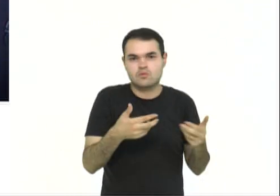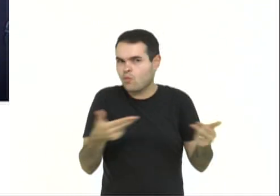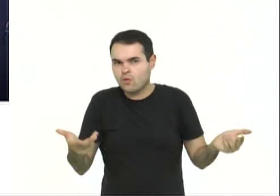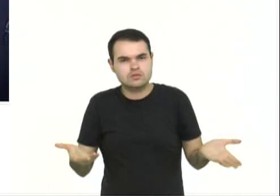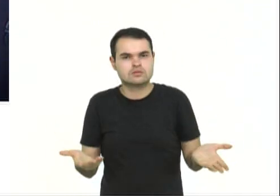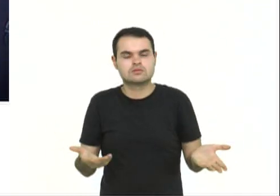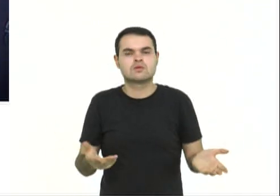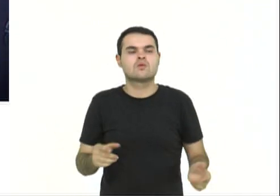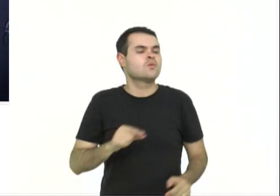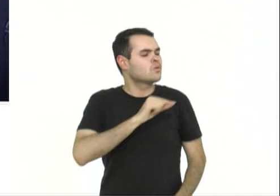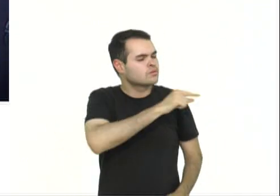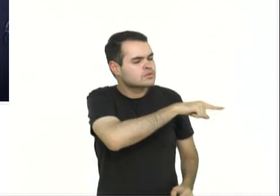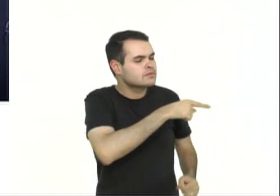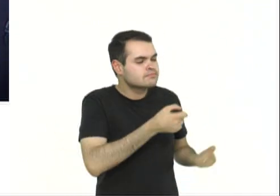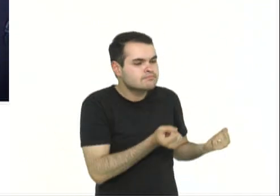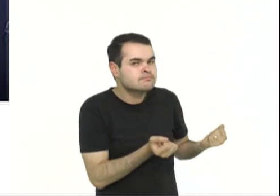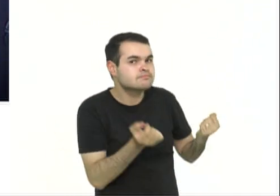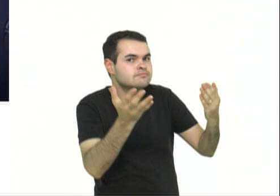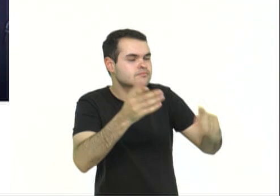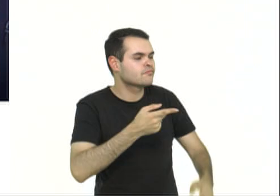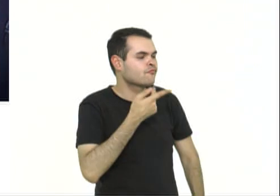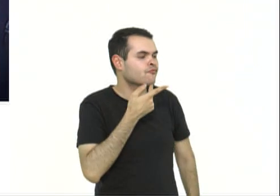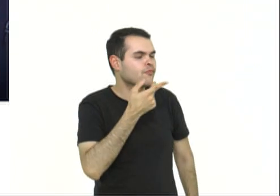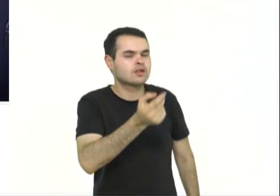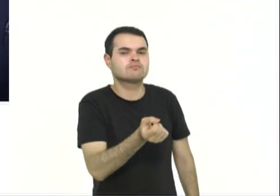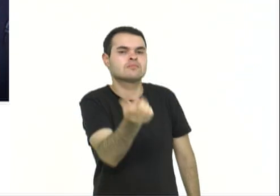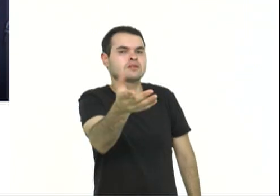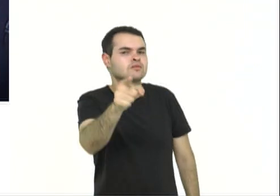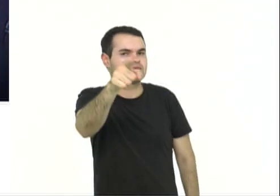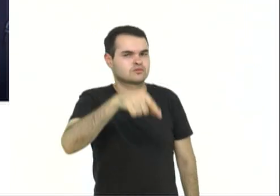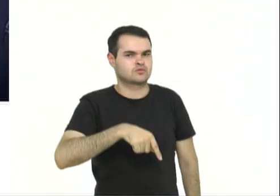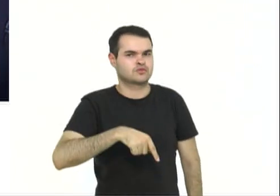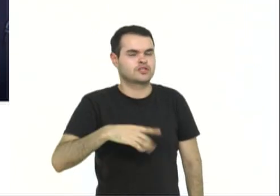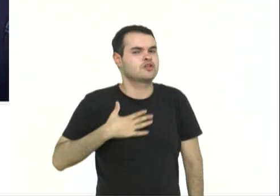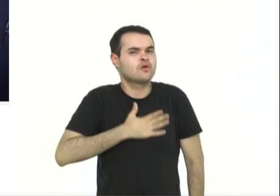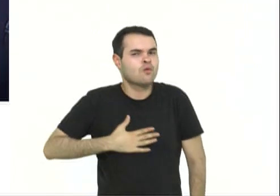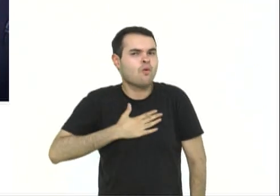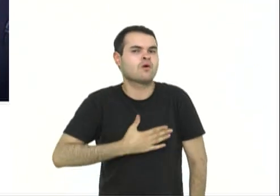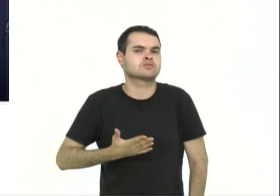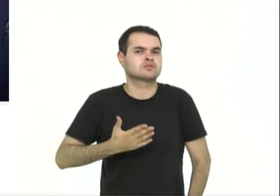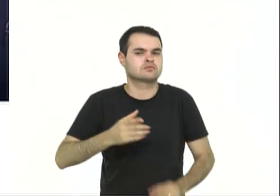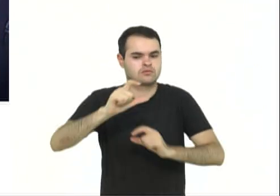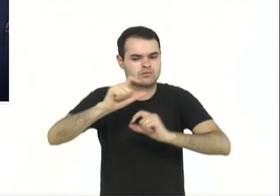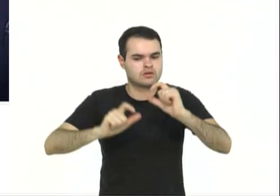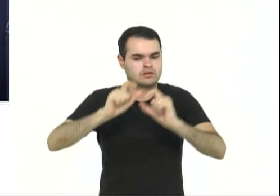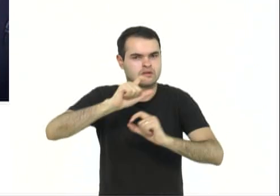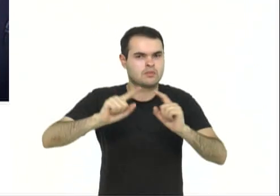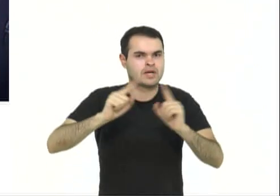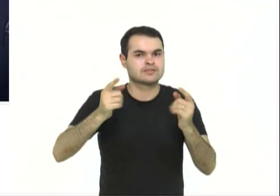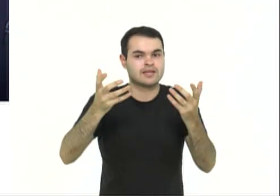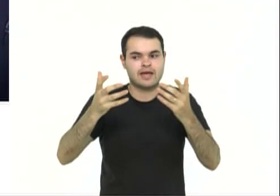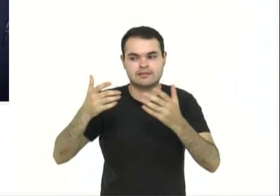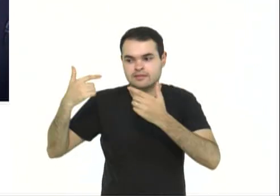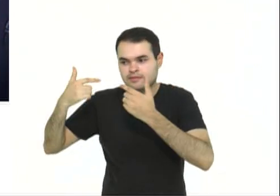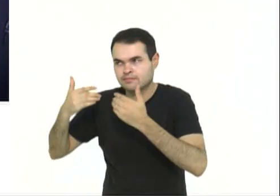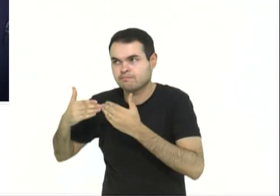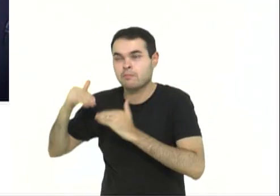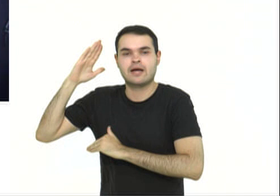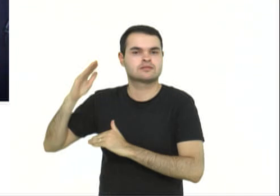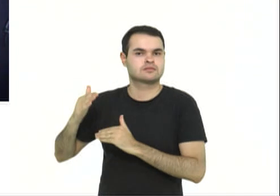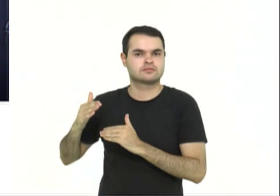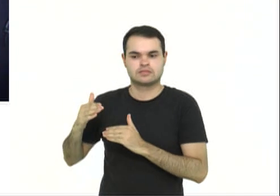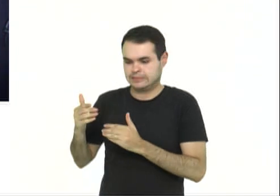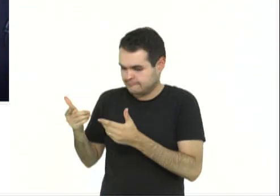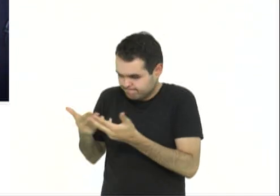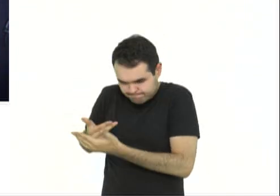O que você diria para esse pessoal, assim, que curte os quadrinhos, mas quer ir um pouquinho além, assim, quer começar a produzir